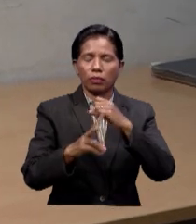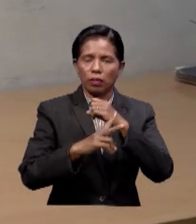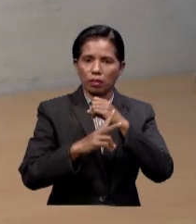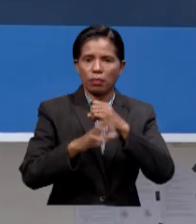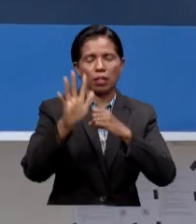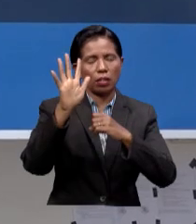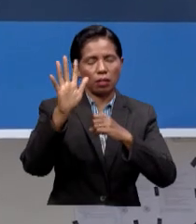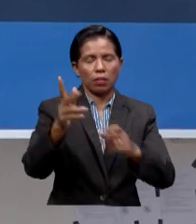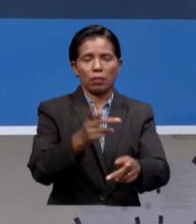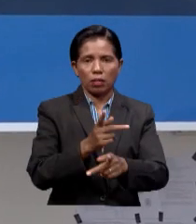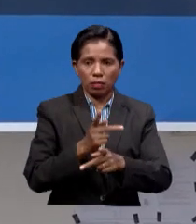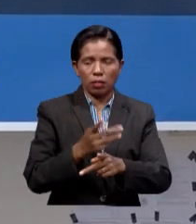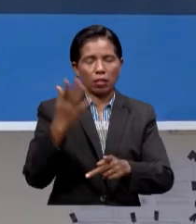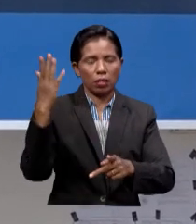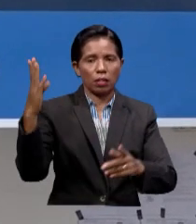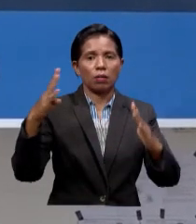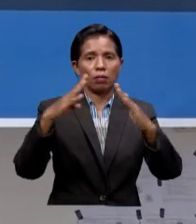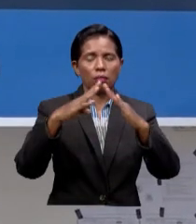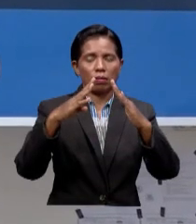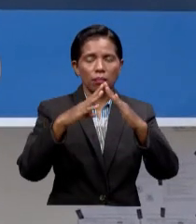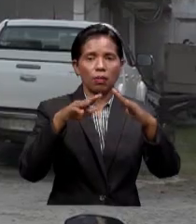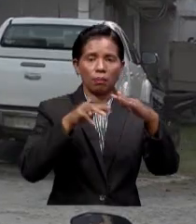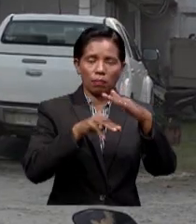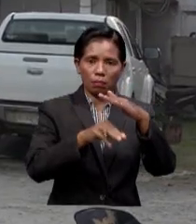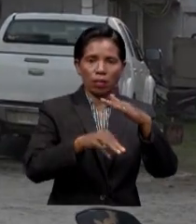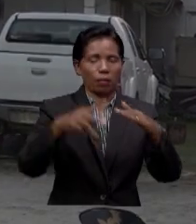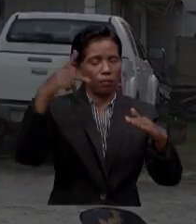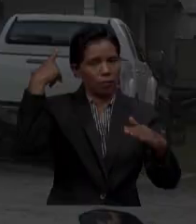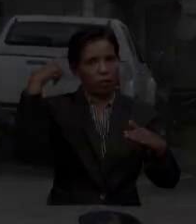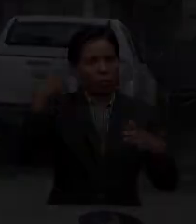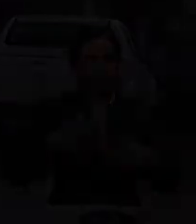assegura ona e uma marrom praret. John Carlos Marito da Costa, GMN.